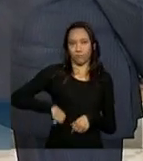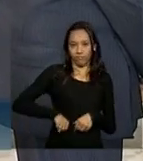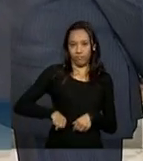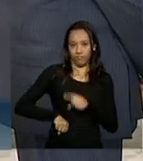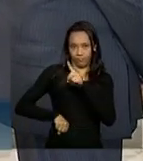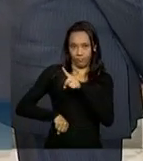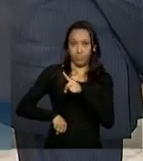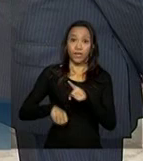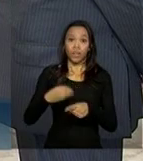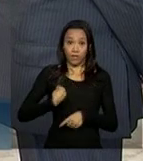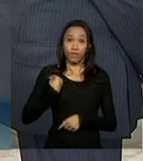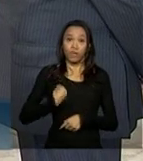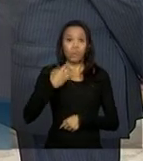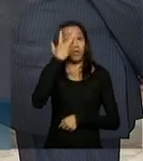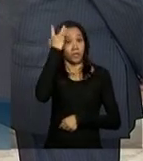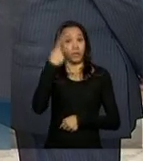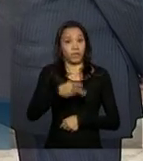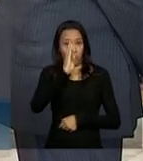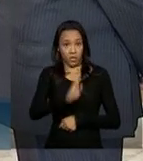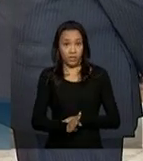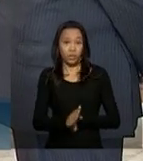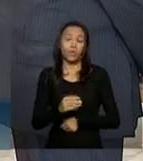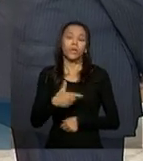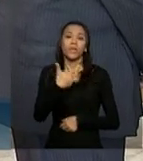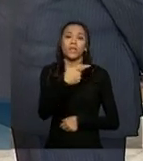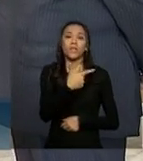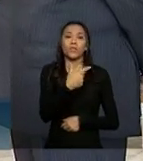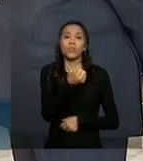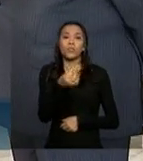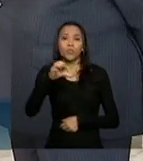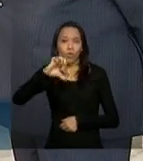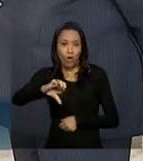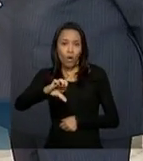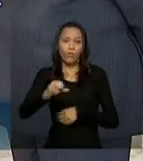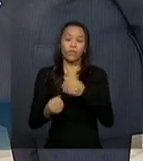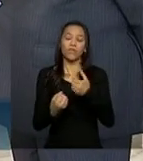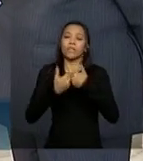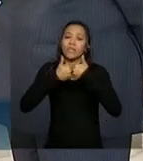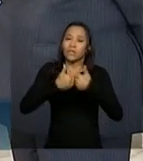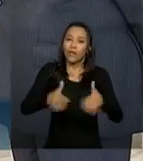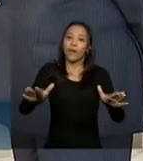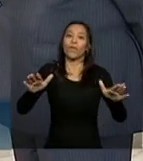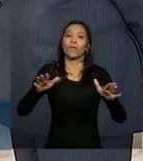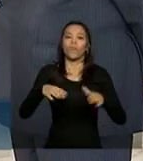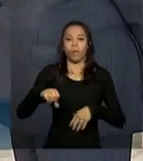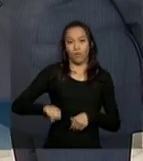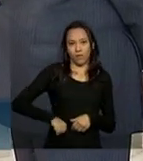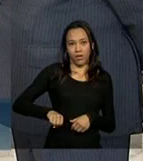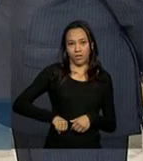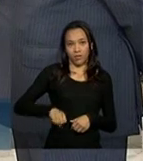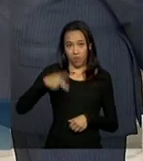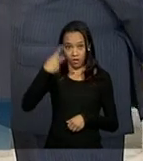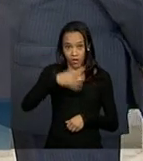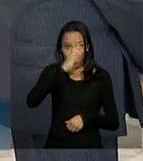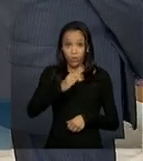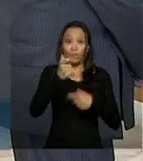Brasil. Em 2009, o Brasil inaugurou uma embaixada na Armênia.